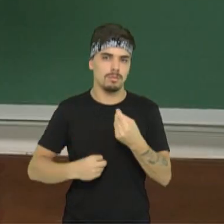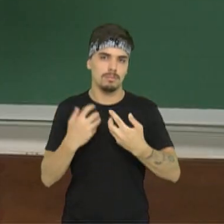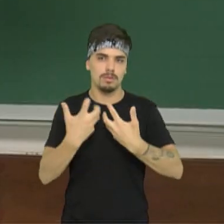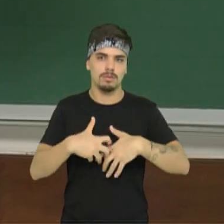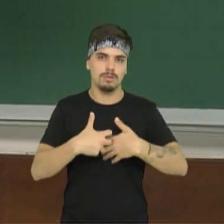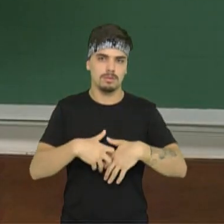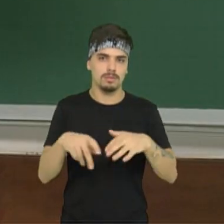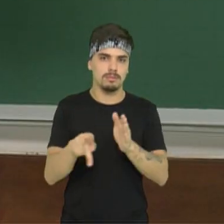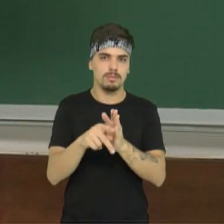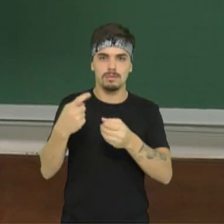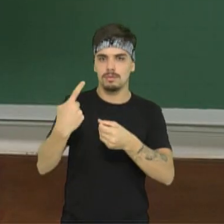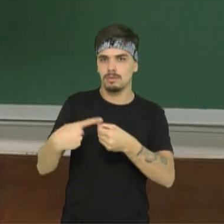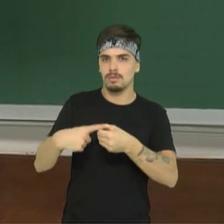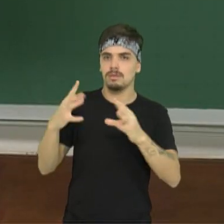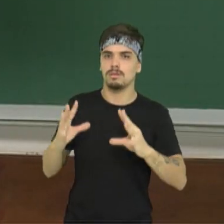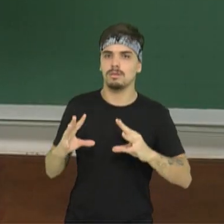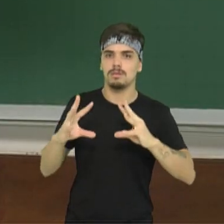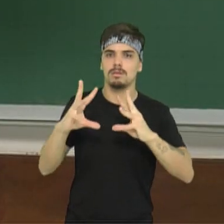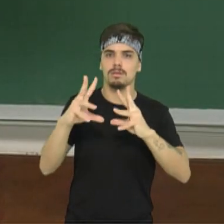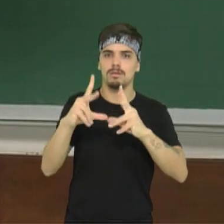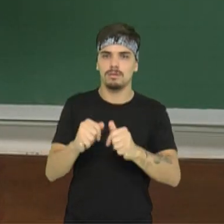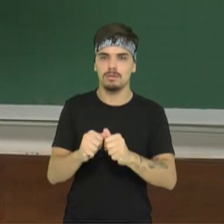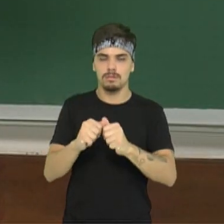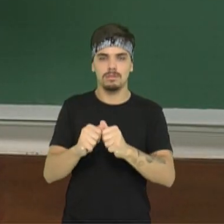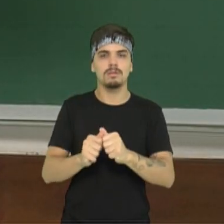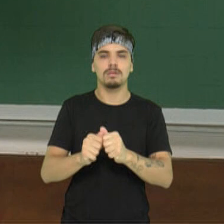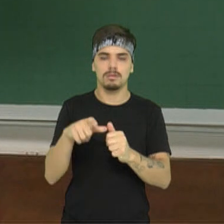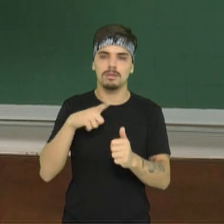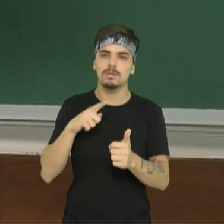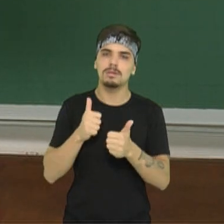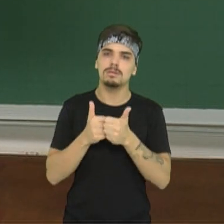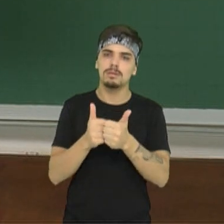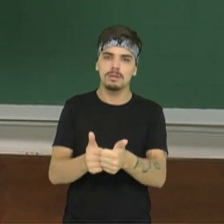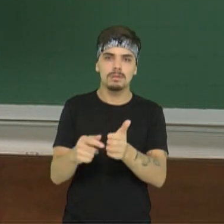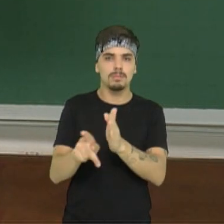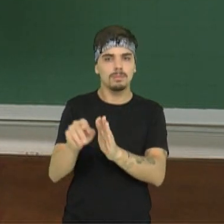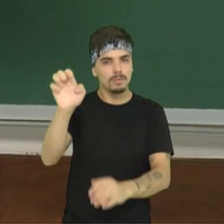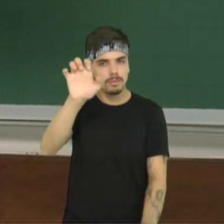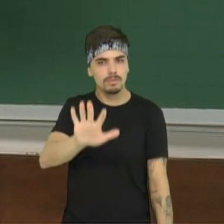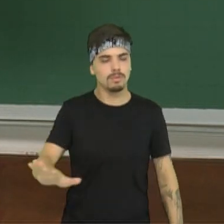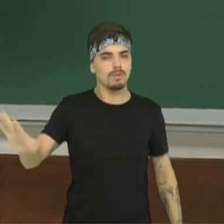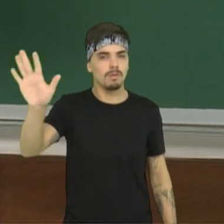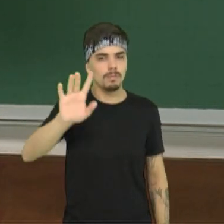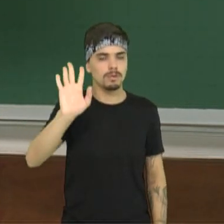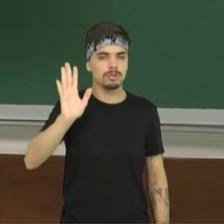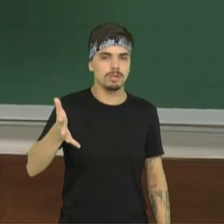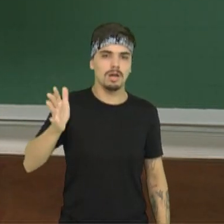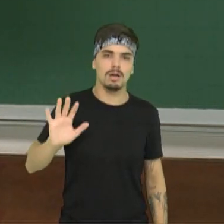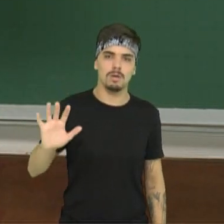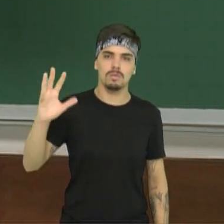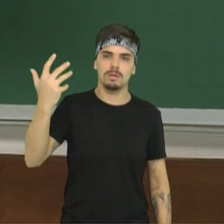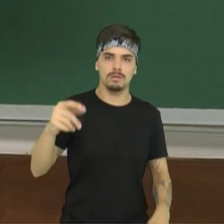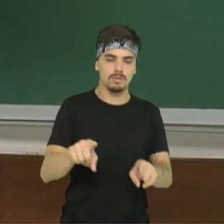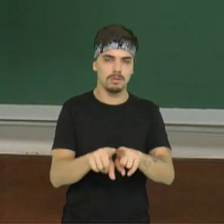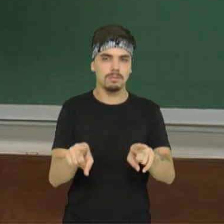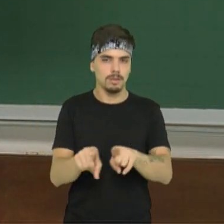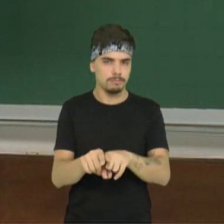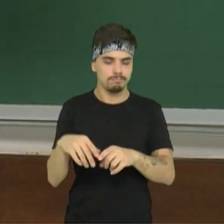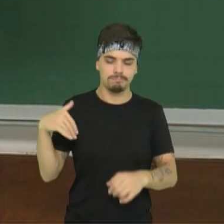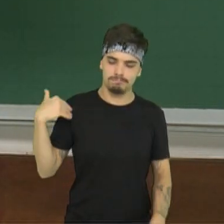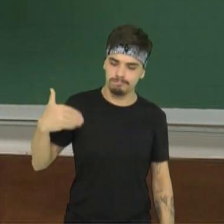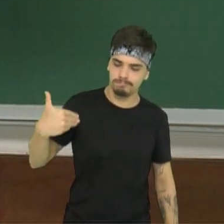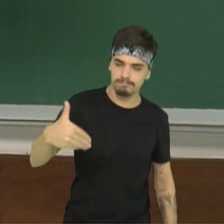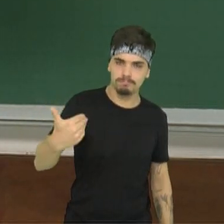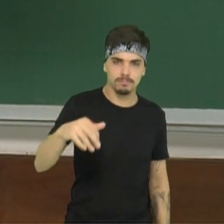uma cidade, todos eles hoje, seguindo o modelo europeu, né, o que já vem acontecendo ao longo da história, né, de